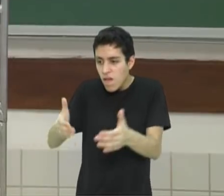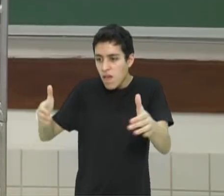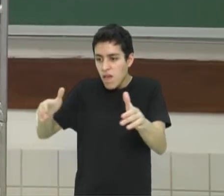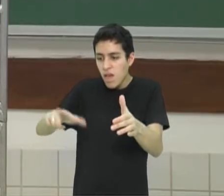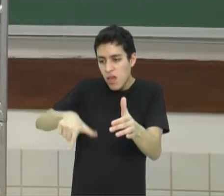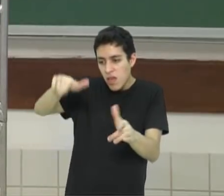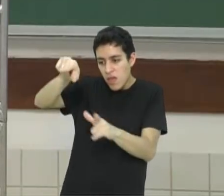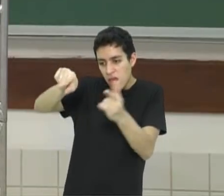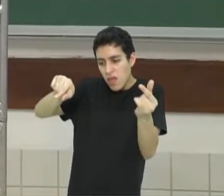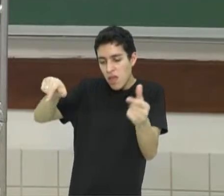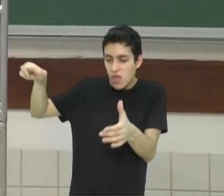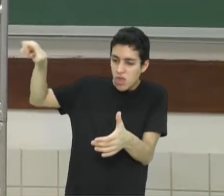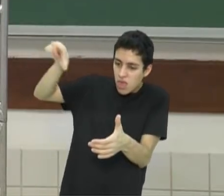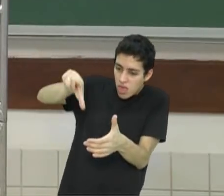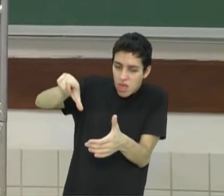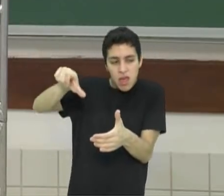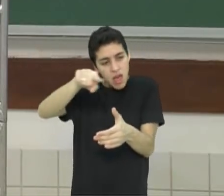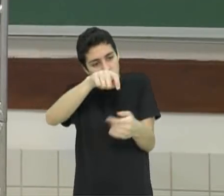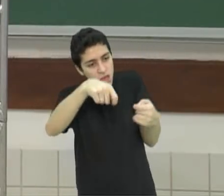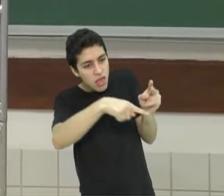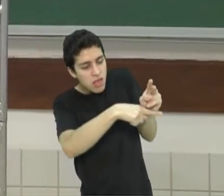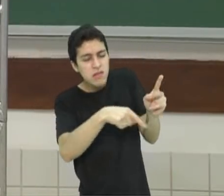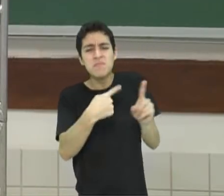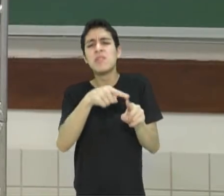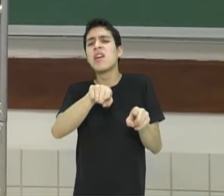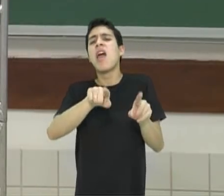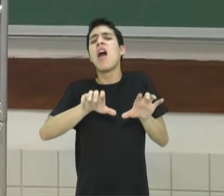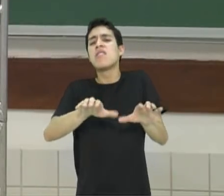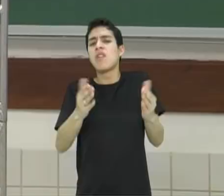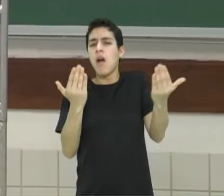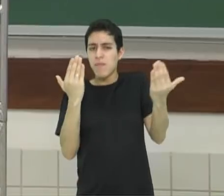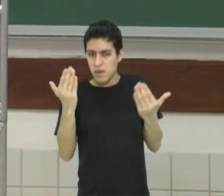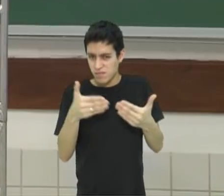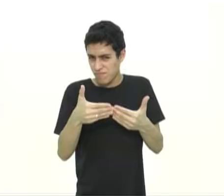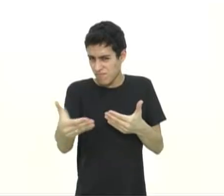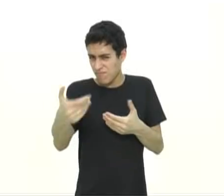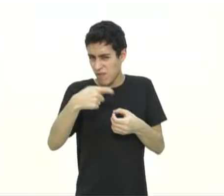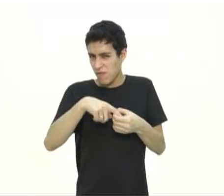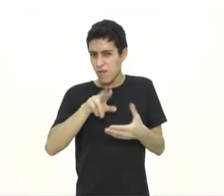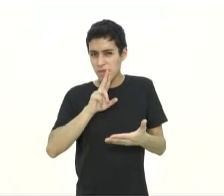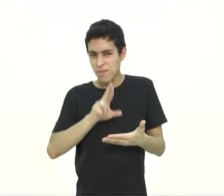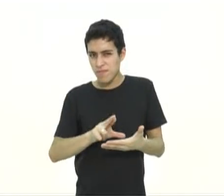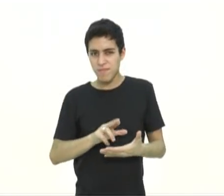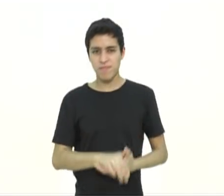essa comparação? Você vai ter uns minutinhos para responder e eu volto com vocês.